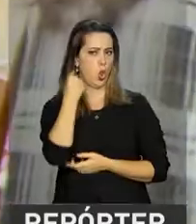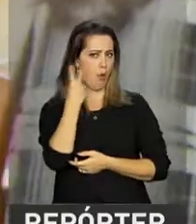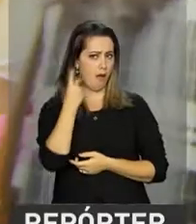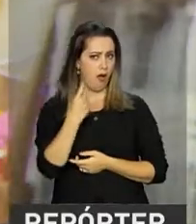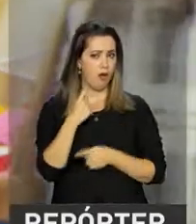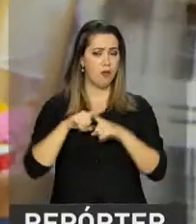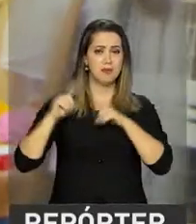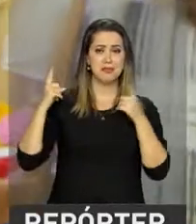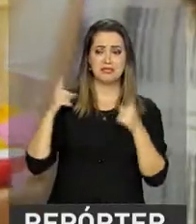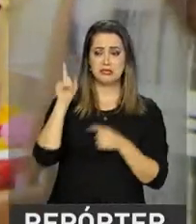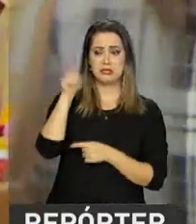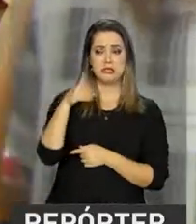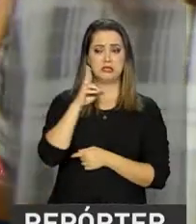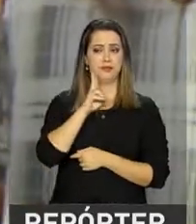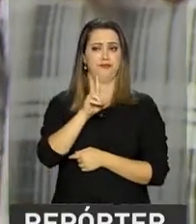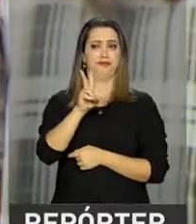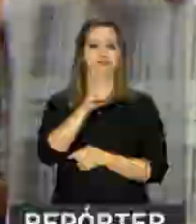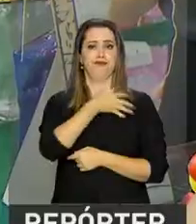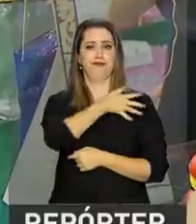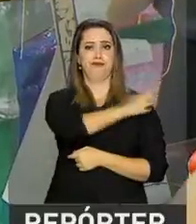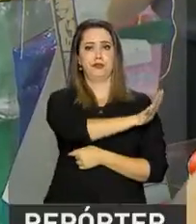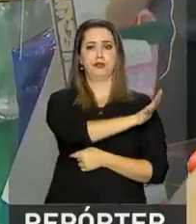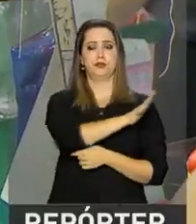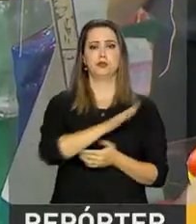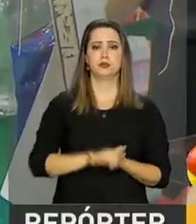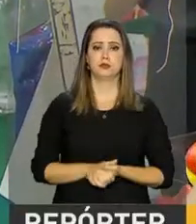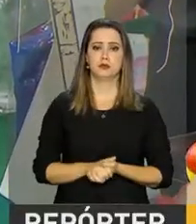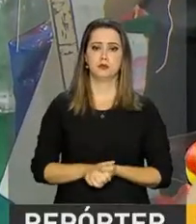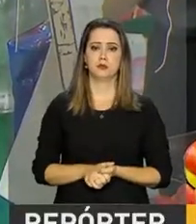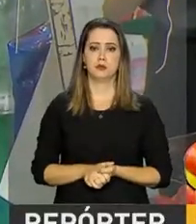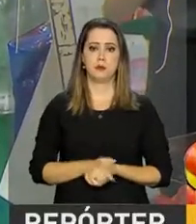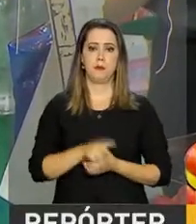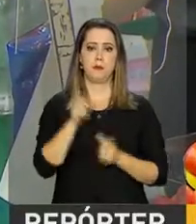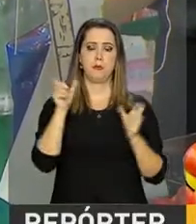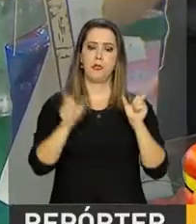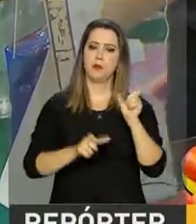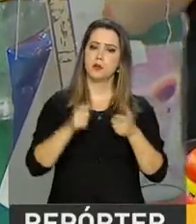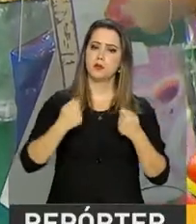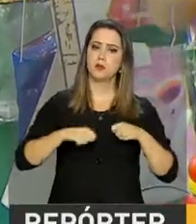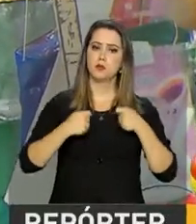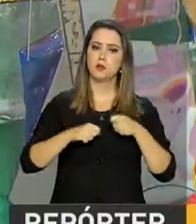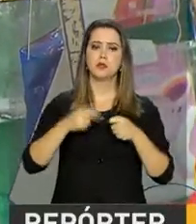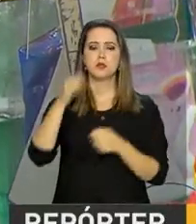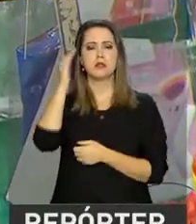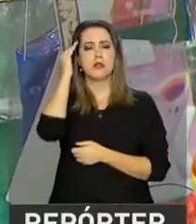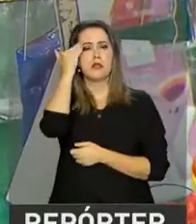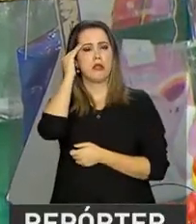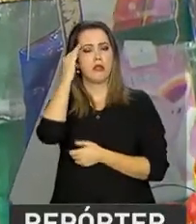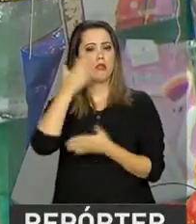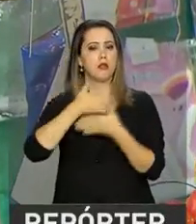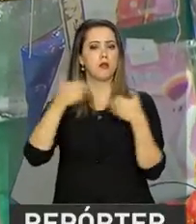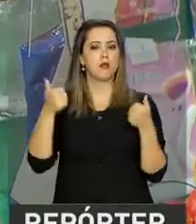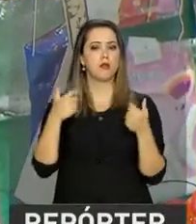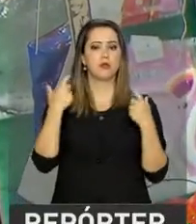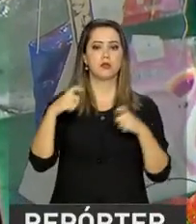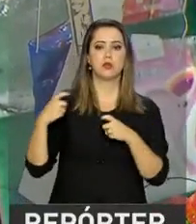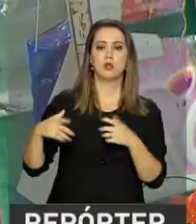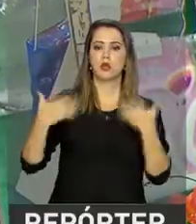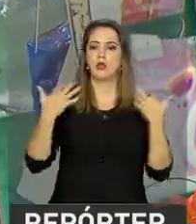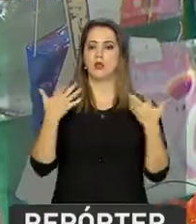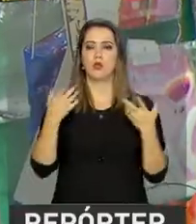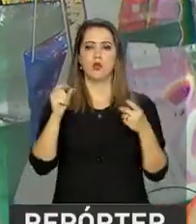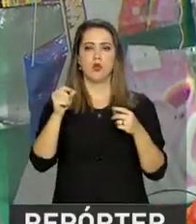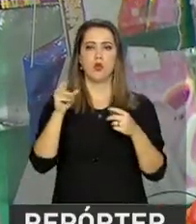mas que são considerados racistas eu acho que as pessoas têm que ter uma consciência maior sobre de onde vêm as coisas que ela então